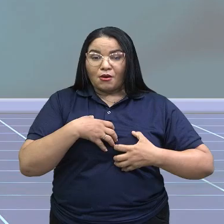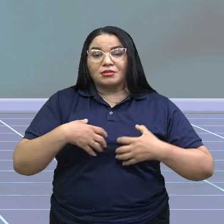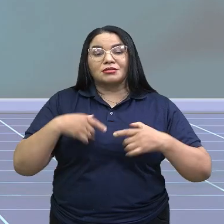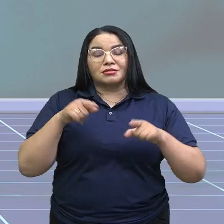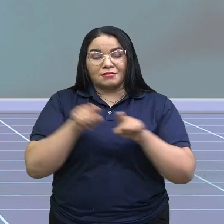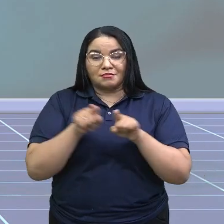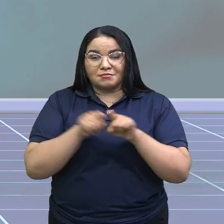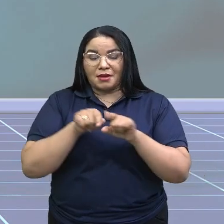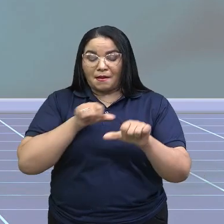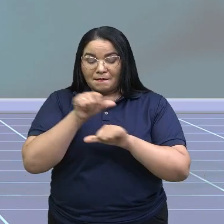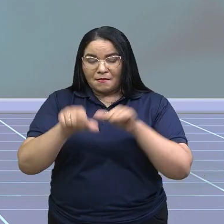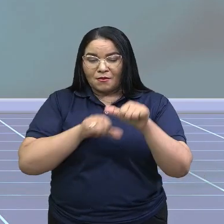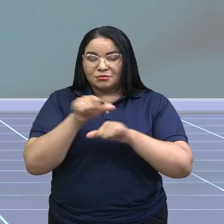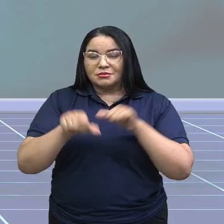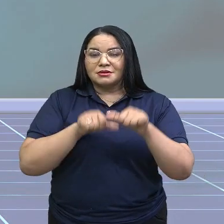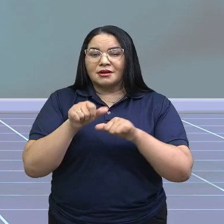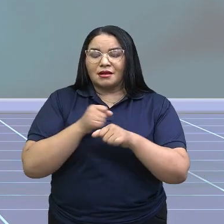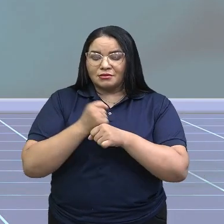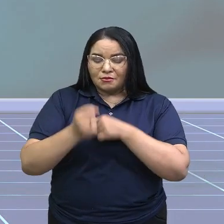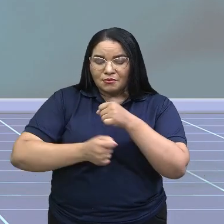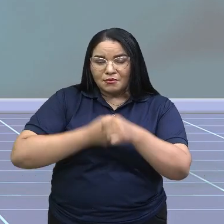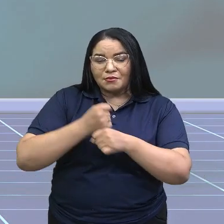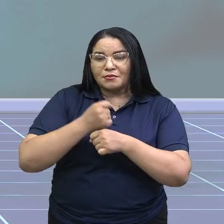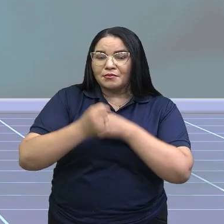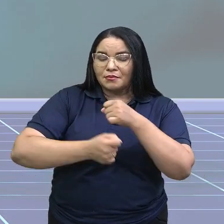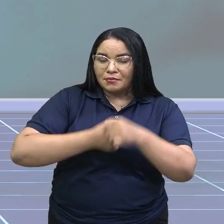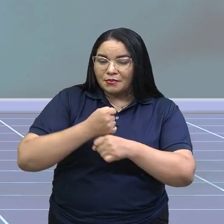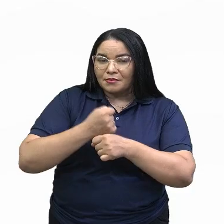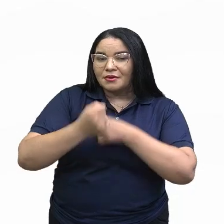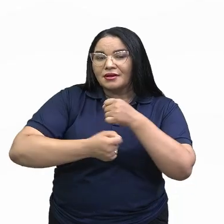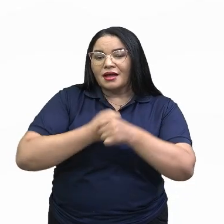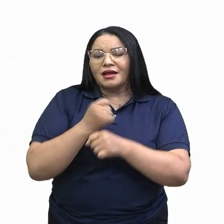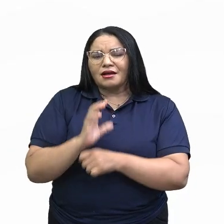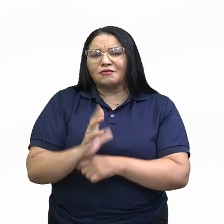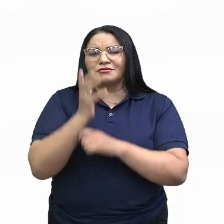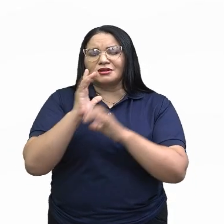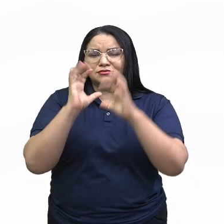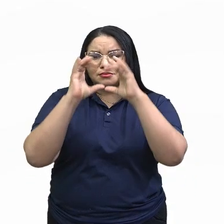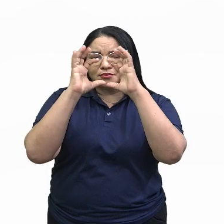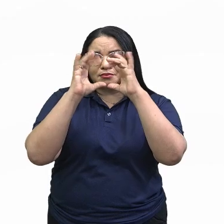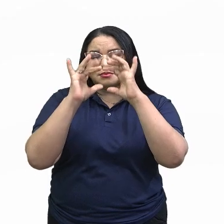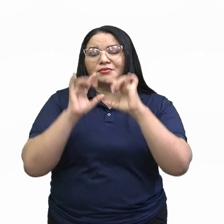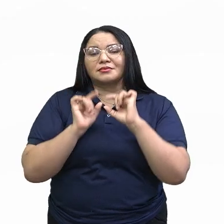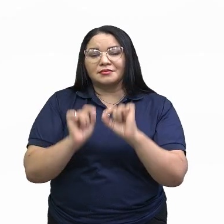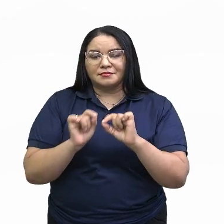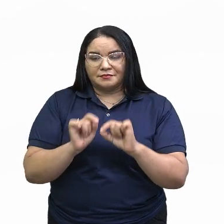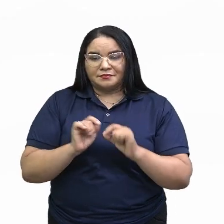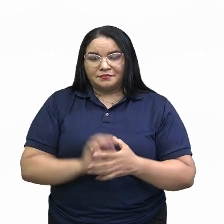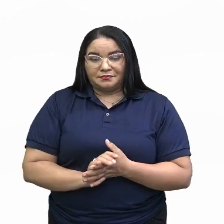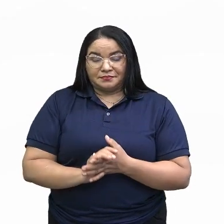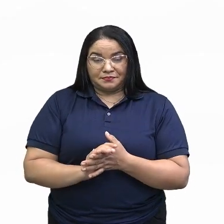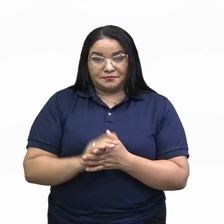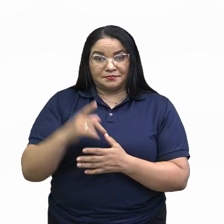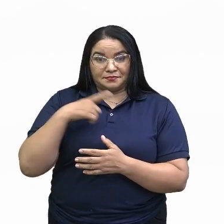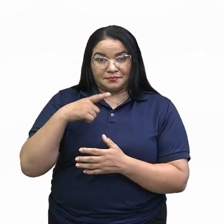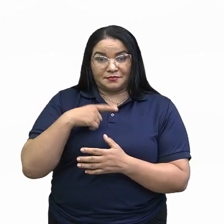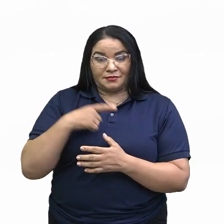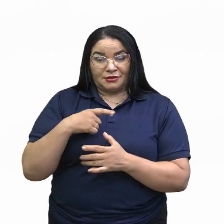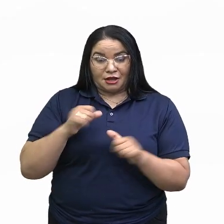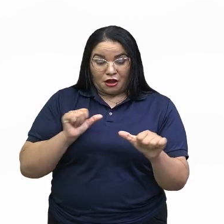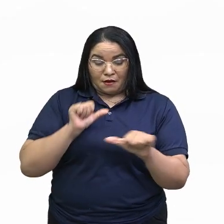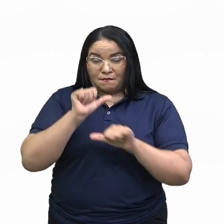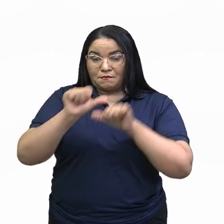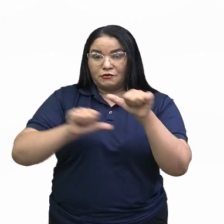tempo, né? Então, o que acontece quando a gente vai envelhecendo com os nossos neurônios? Vamos observar que existem mudanças que